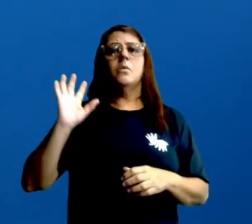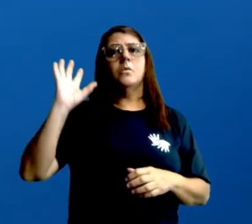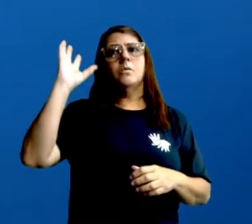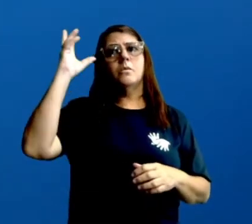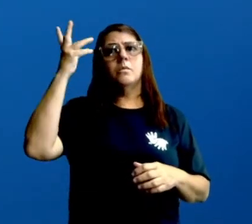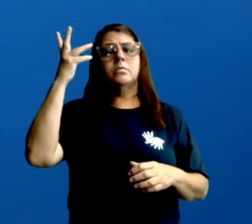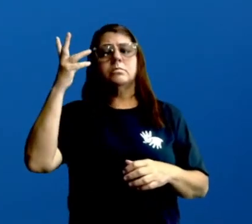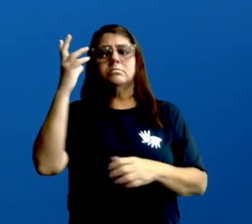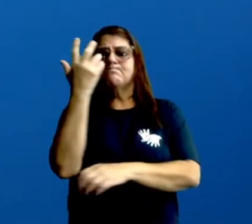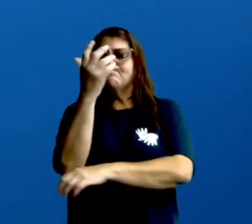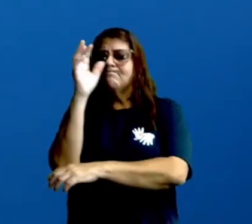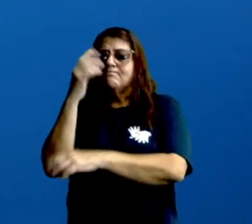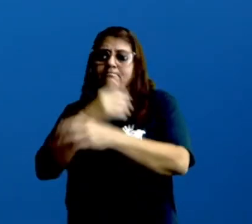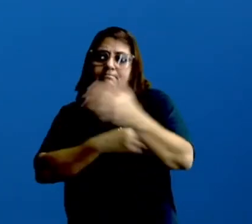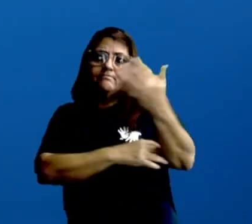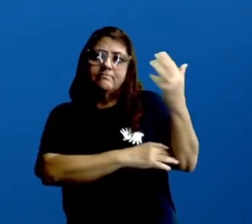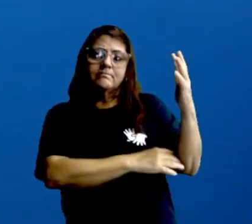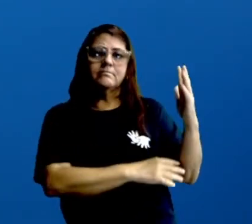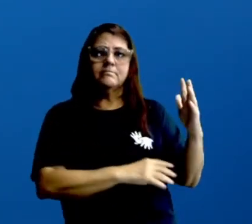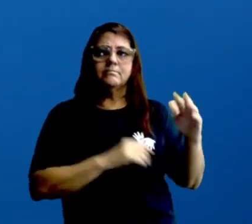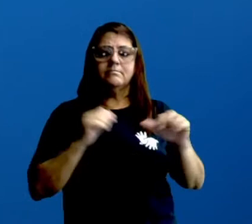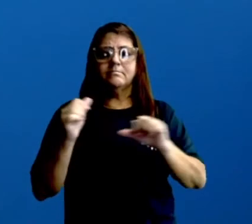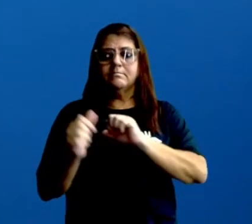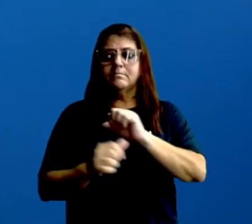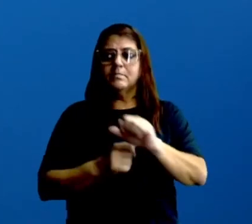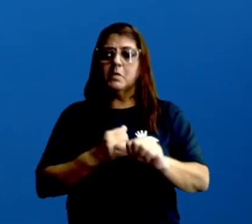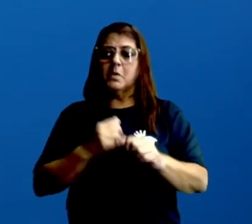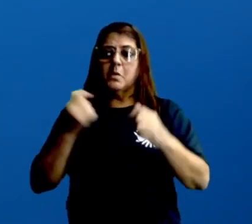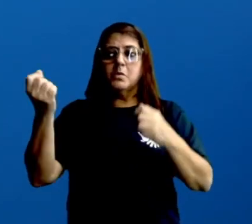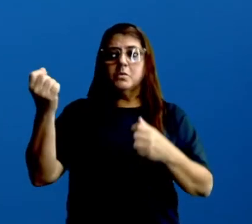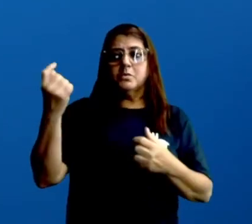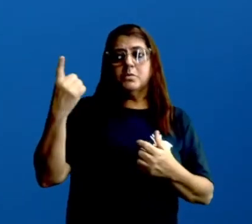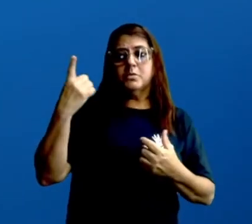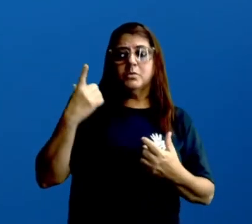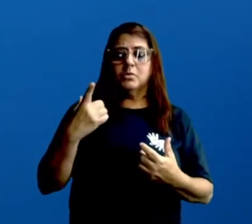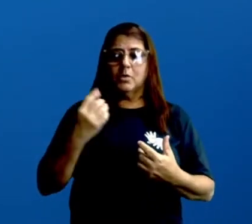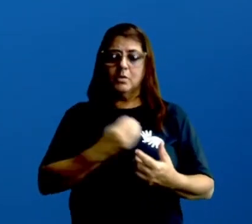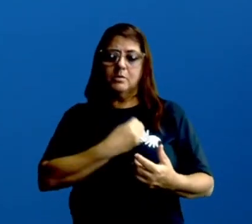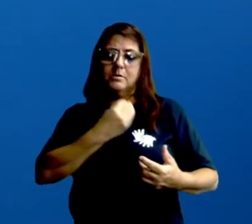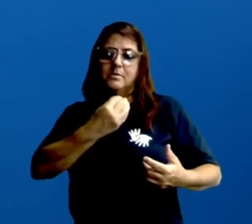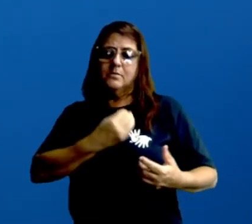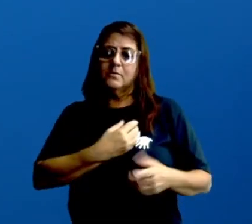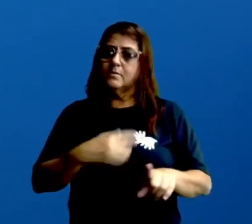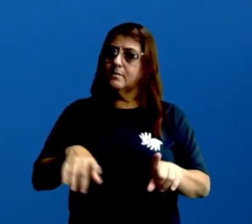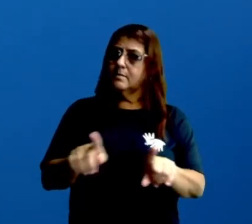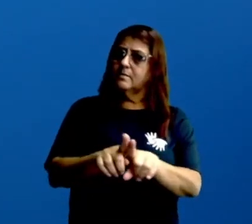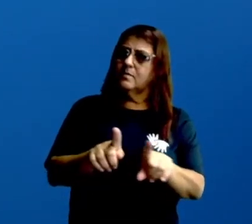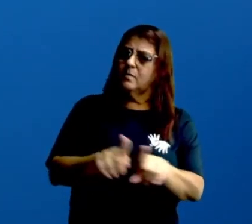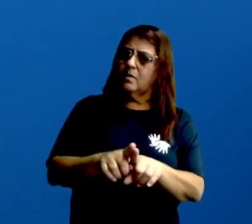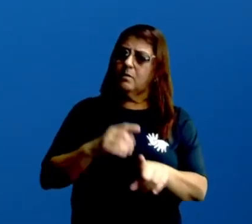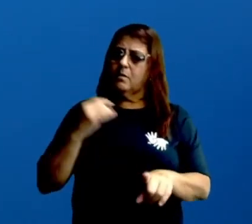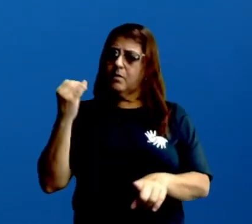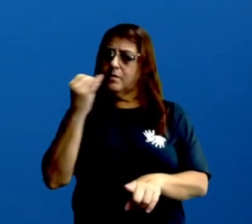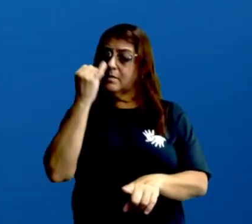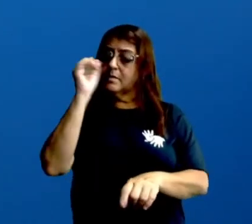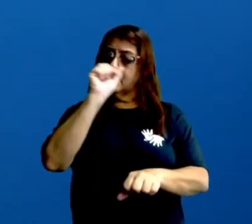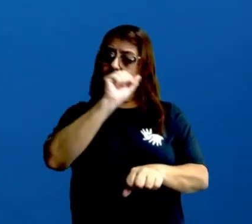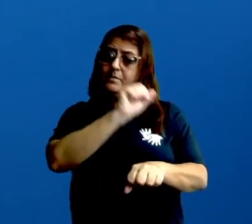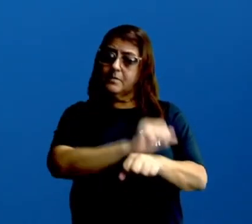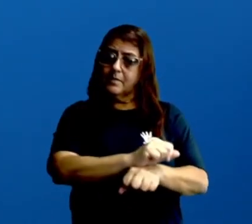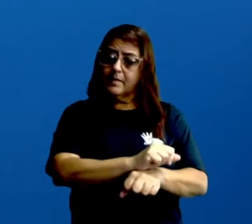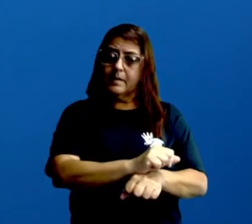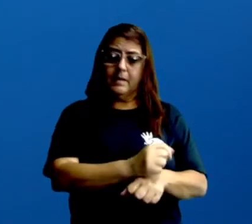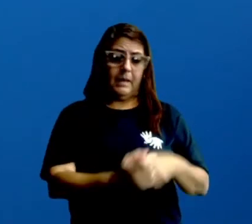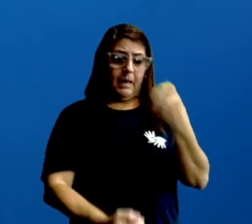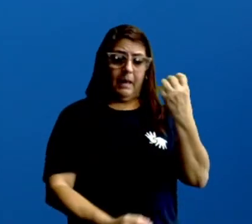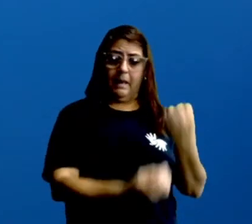ambiente além de trazer danos irreparáveis para o nosso solo então importância da gente não não fazer queimadas né da